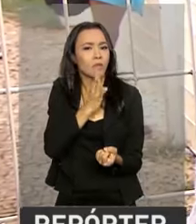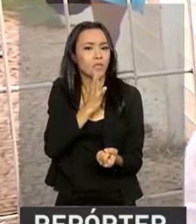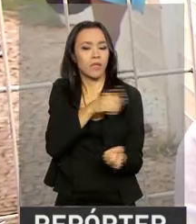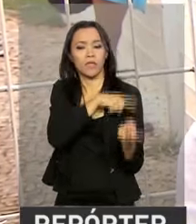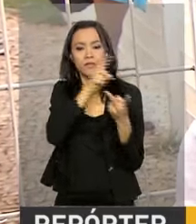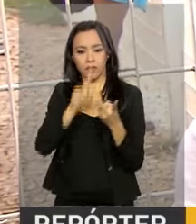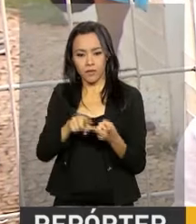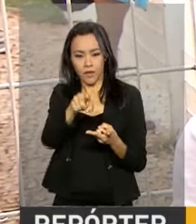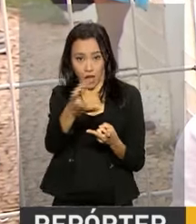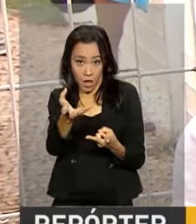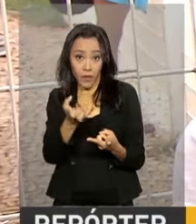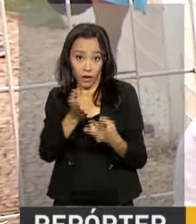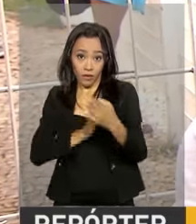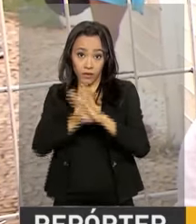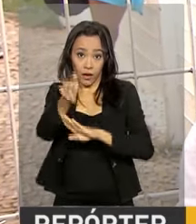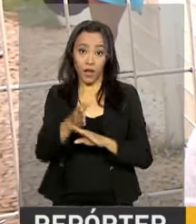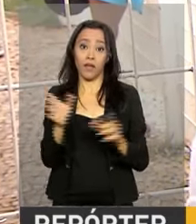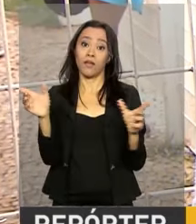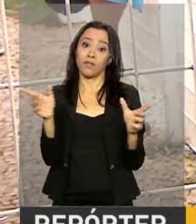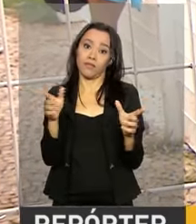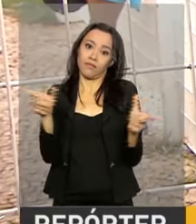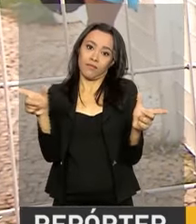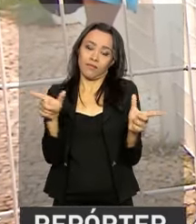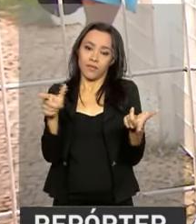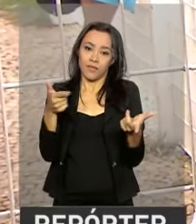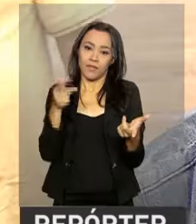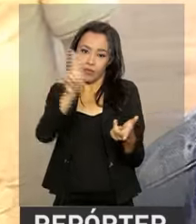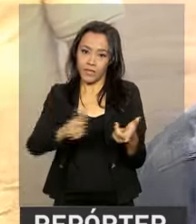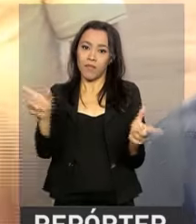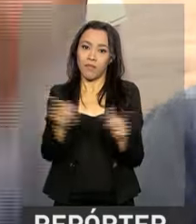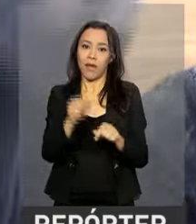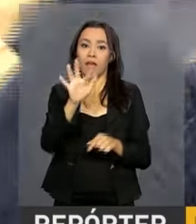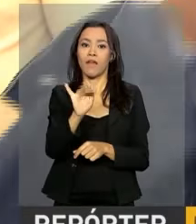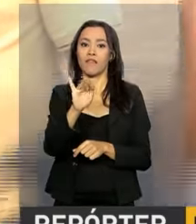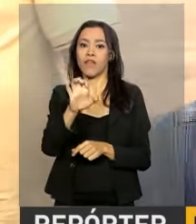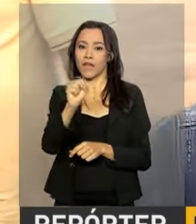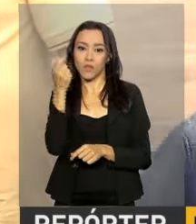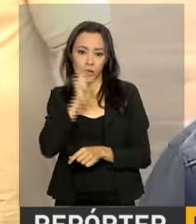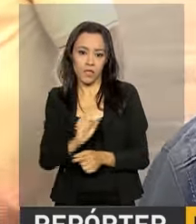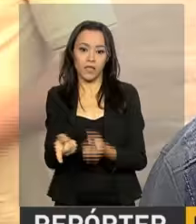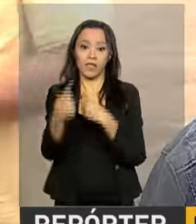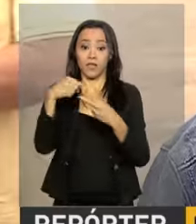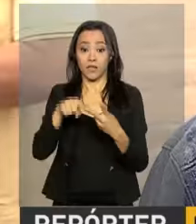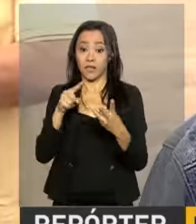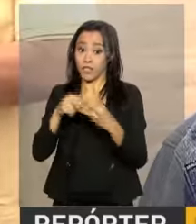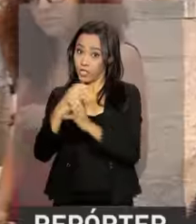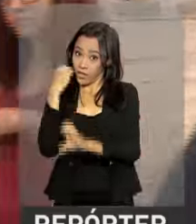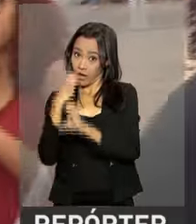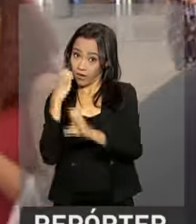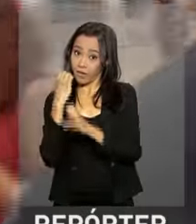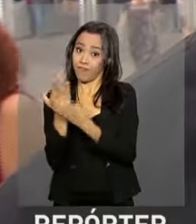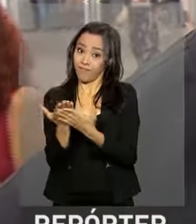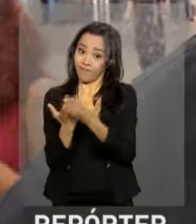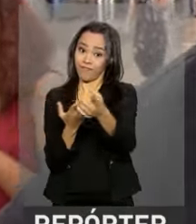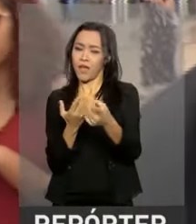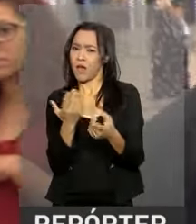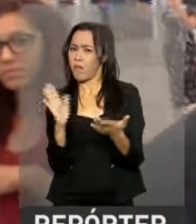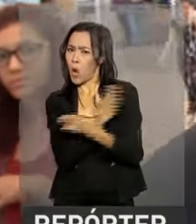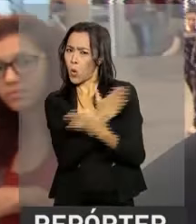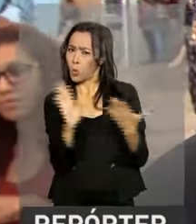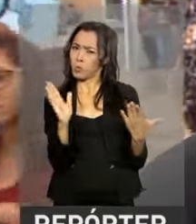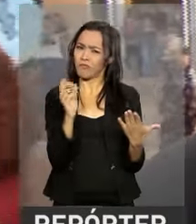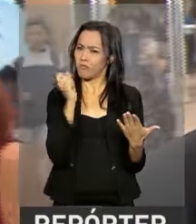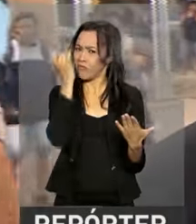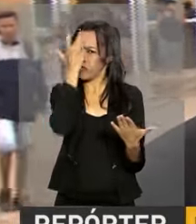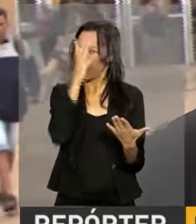Eu quero para o FIES, para me tentar um financiamento. Ingressar na minha faculdade de engenharia. Para uns, não foi